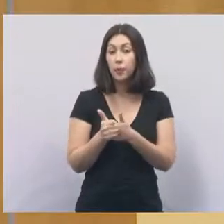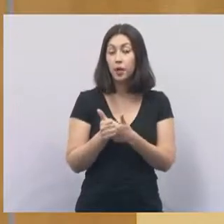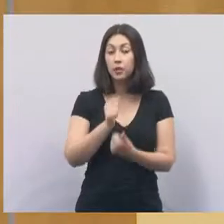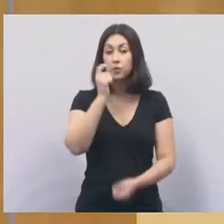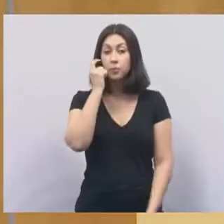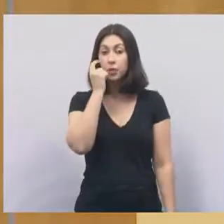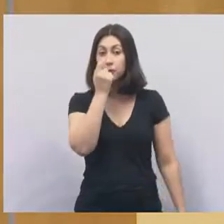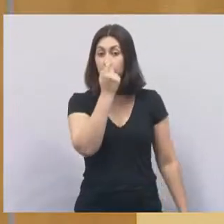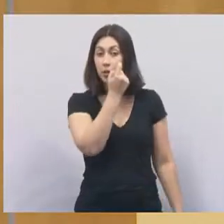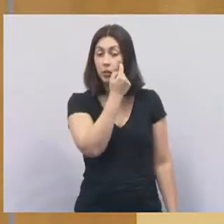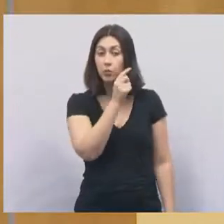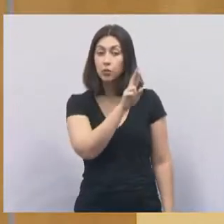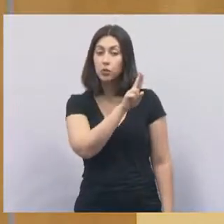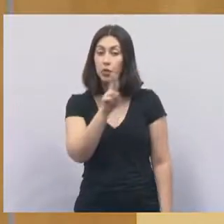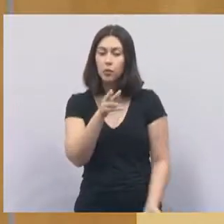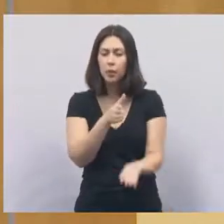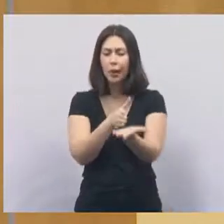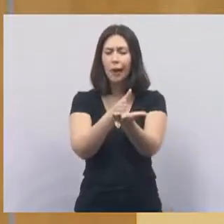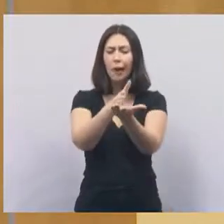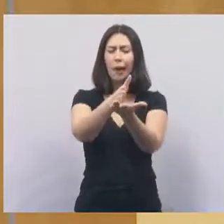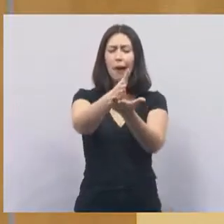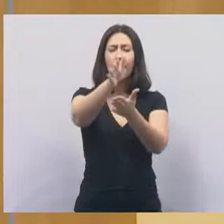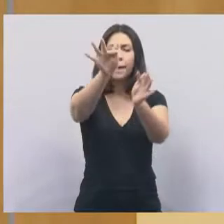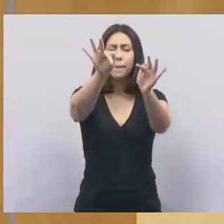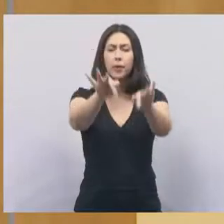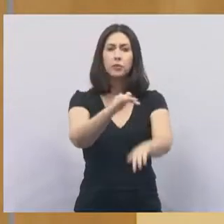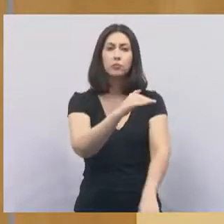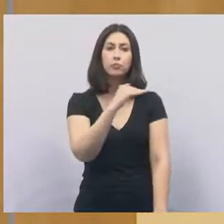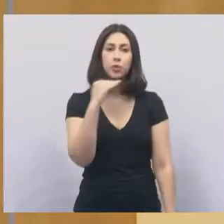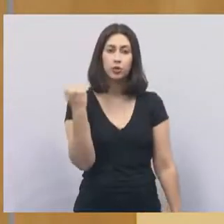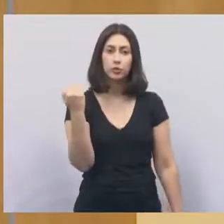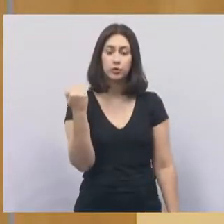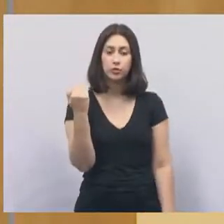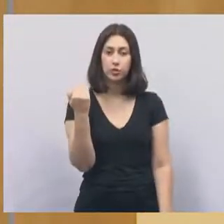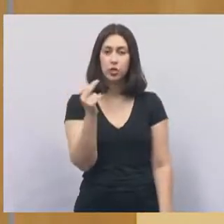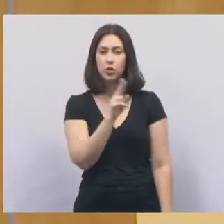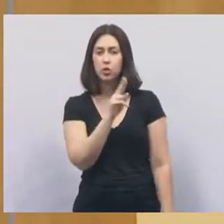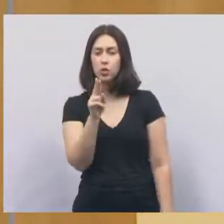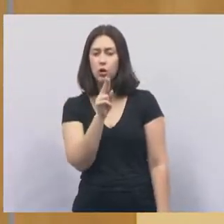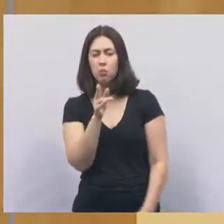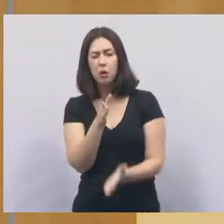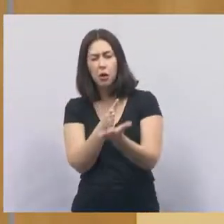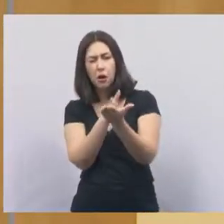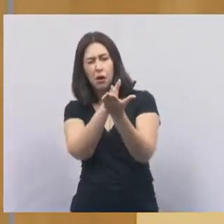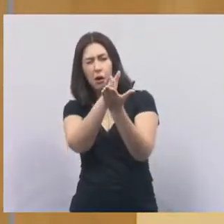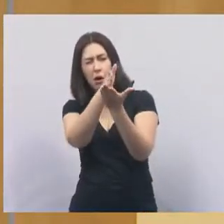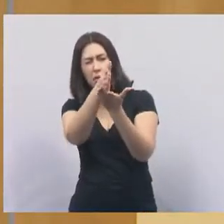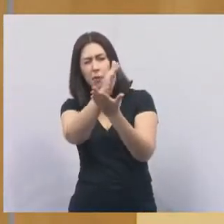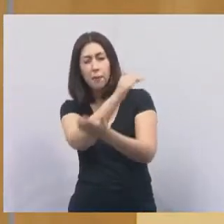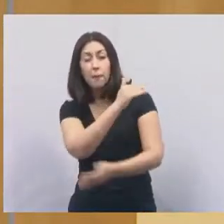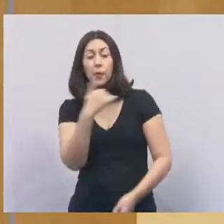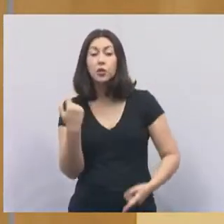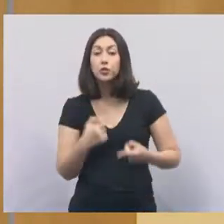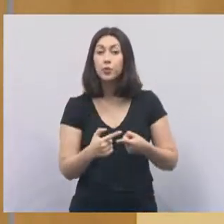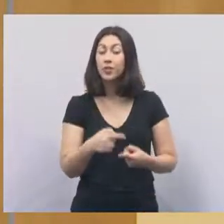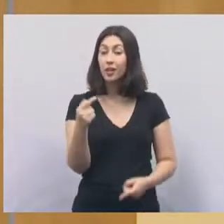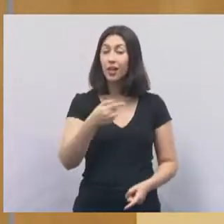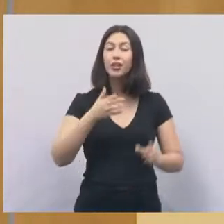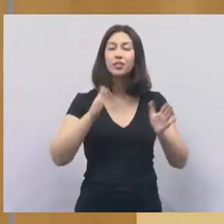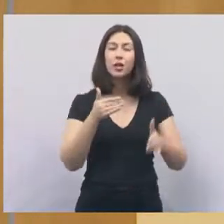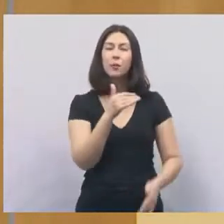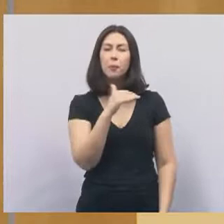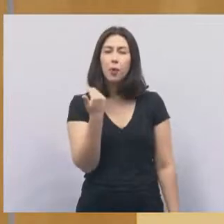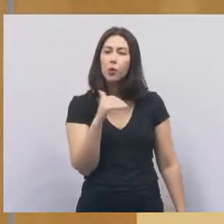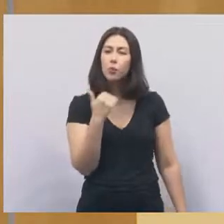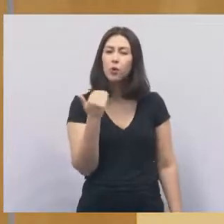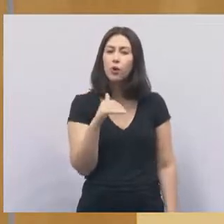parque maluco que se chama retão da morte foi blindado para o retão da morte porque ali já morreu muita gente eu acho que